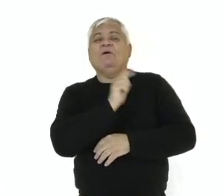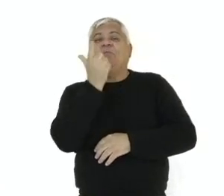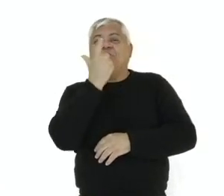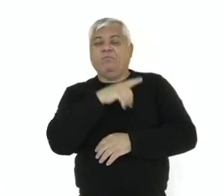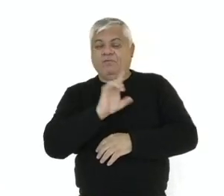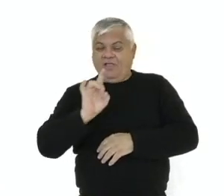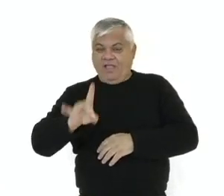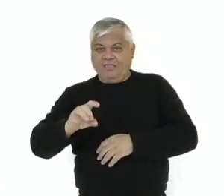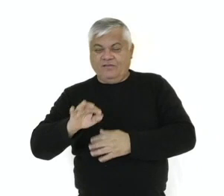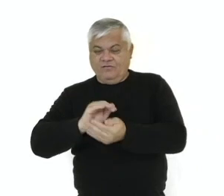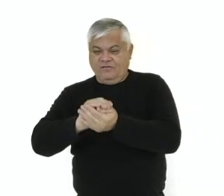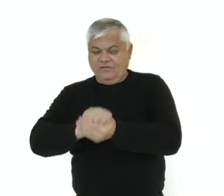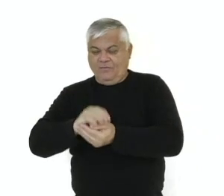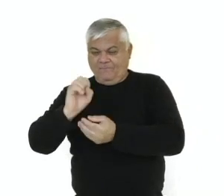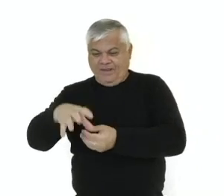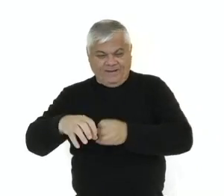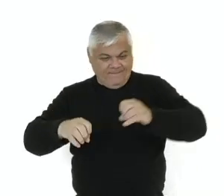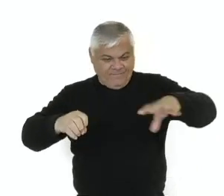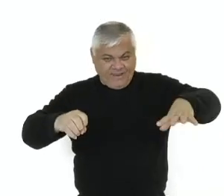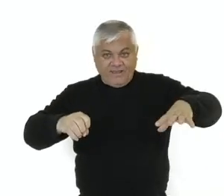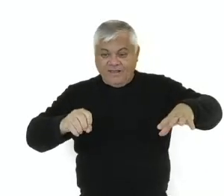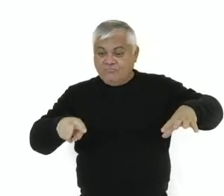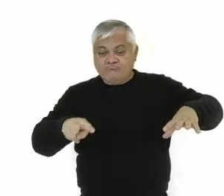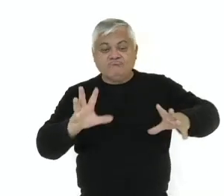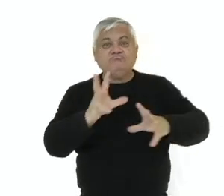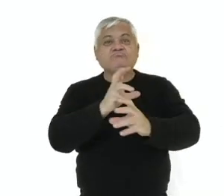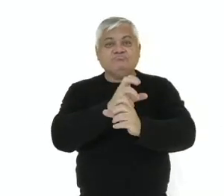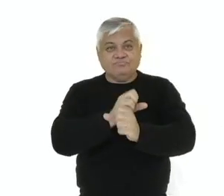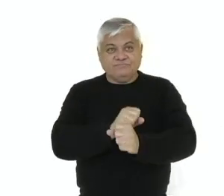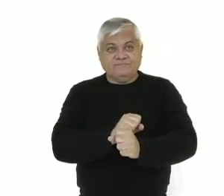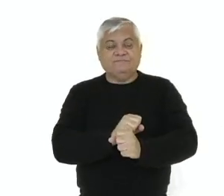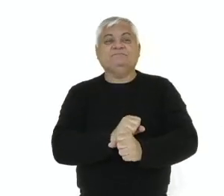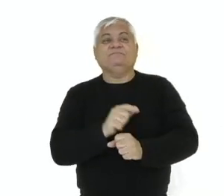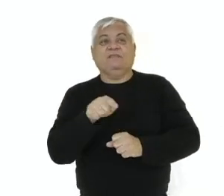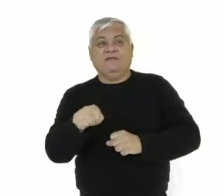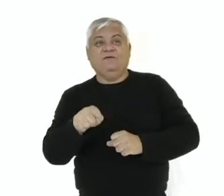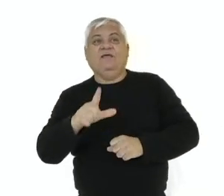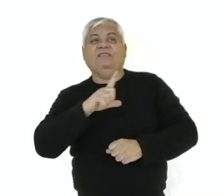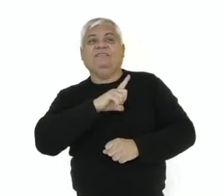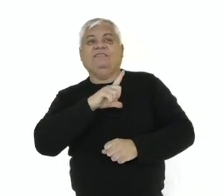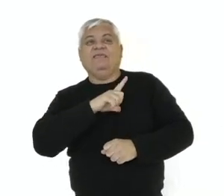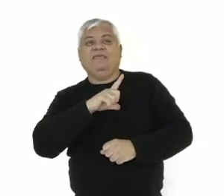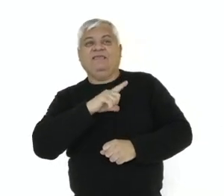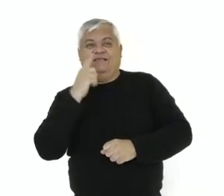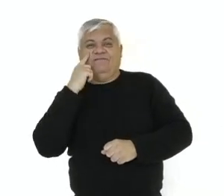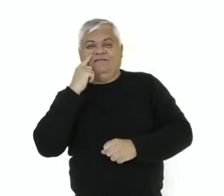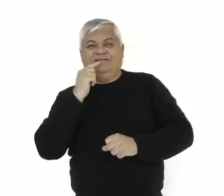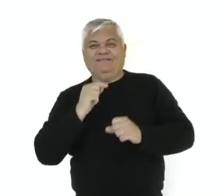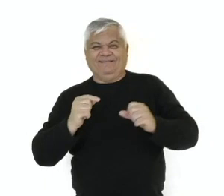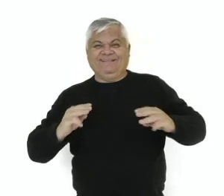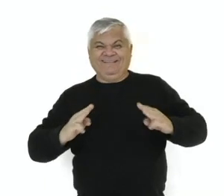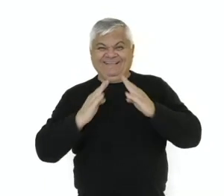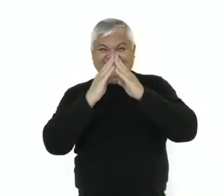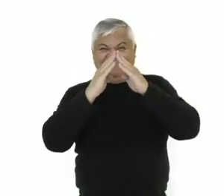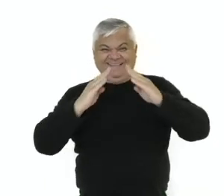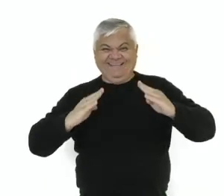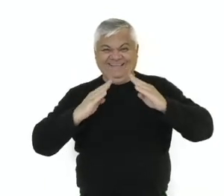cada dado. O algarismo obtido no dado com formato de tetraedro, que é esse dado diferente